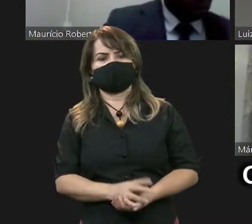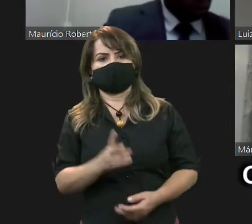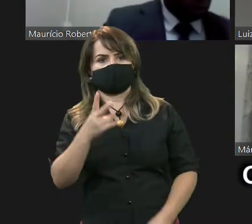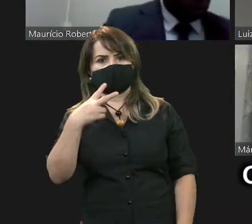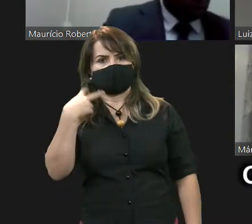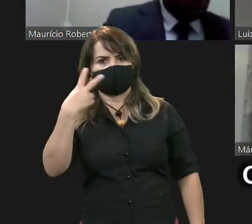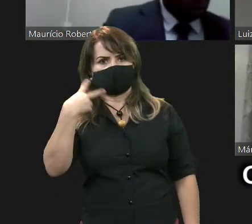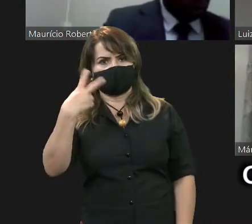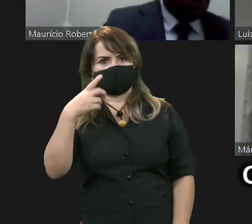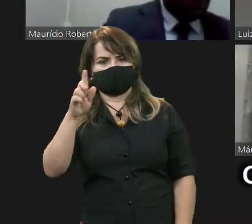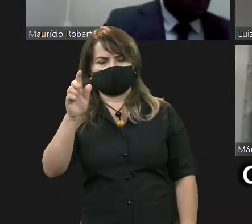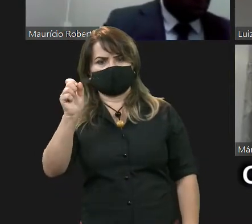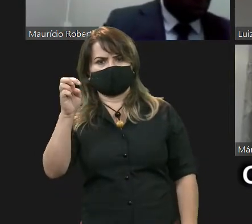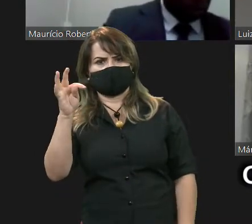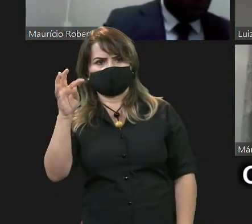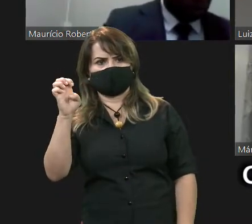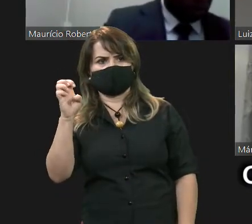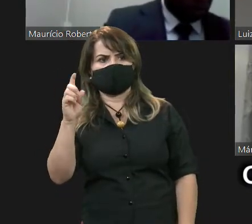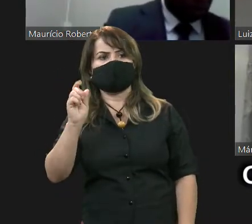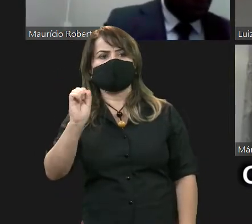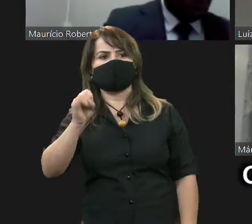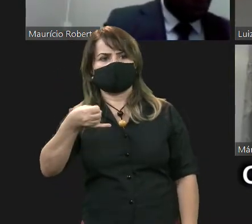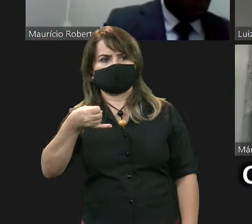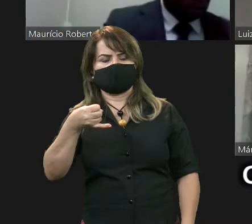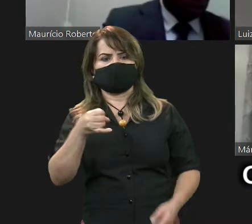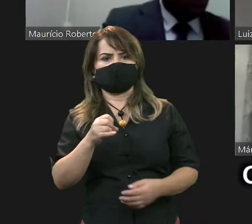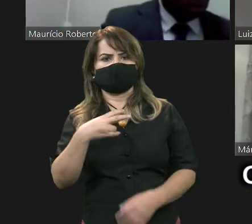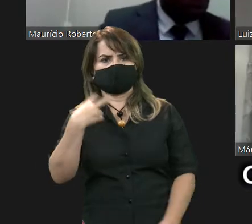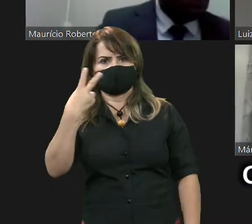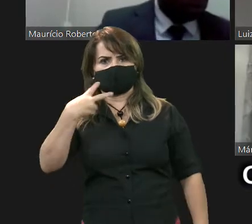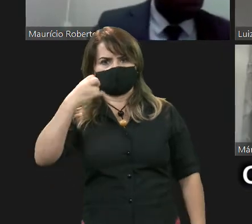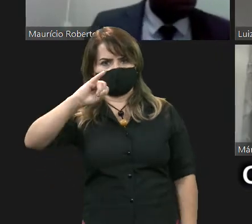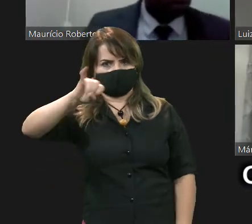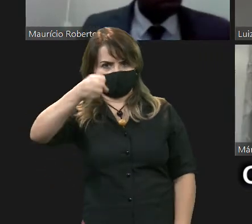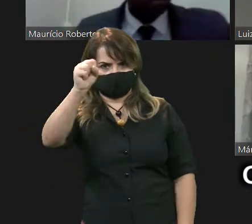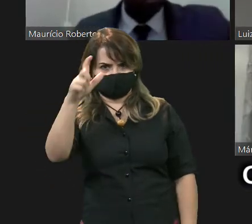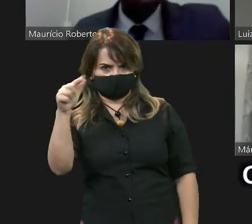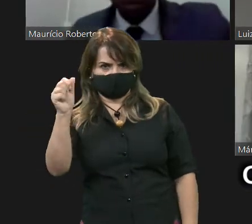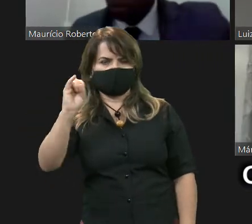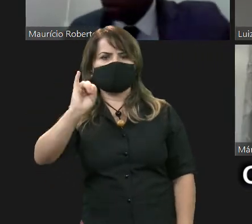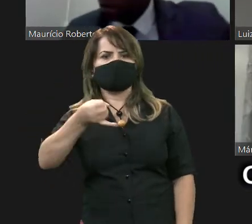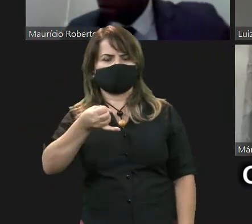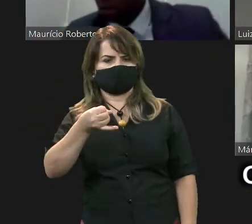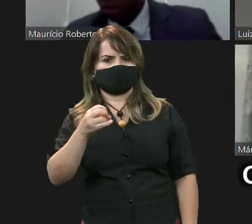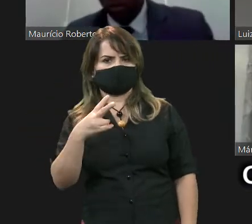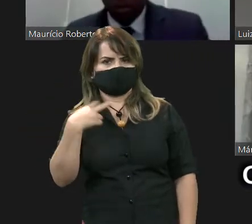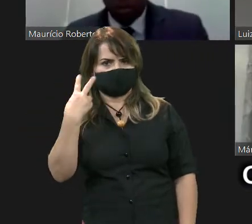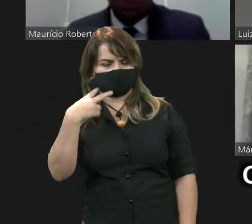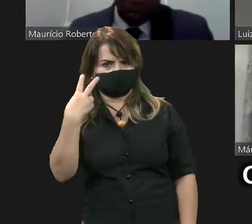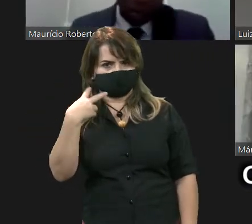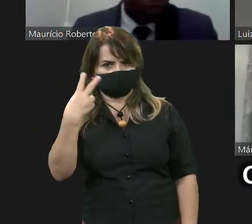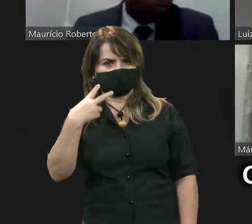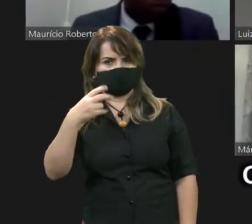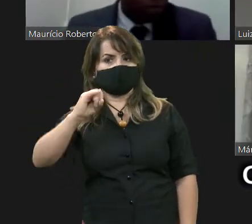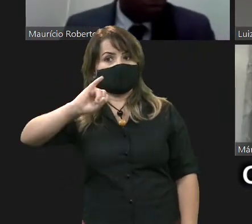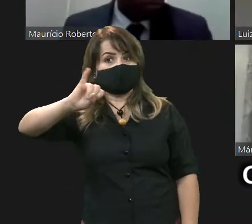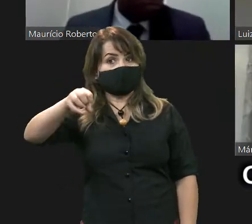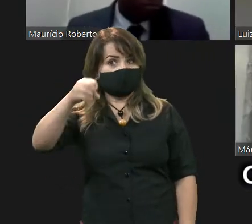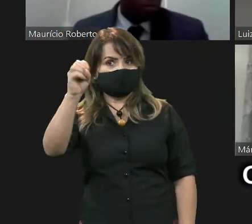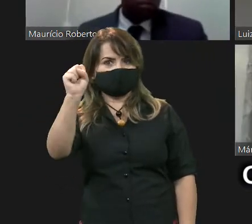Vereador Evandro Galete. Sim. Vereador João do Barco. Sim. Vereador Zé Carlos Albuquerque.